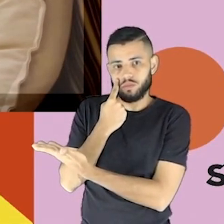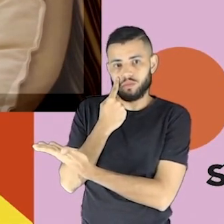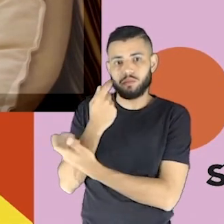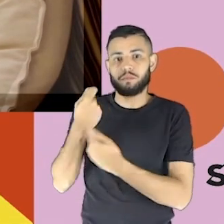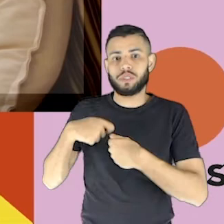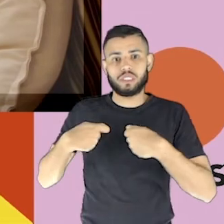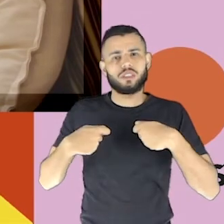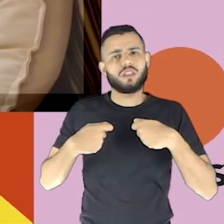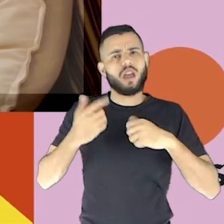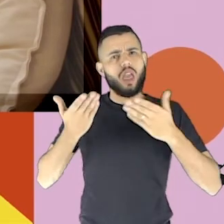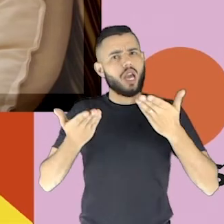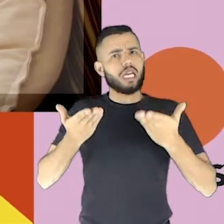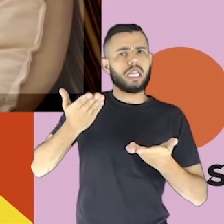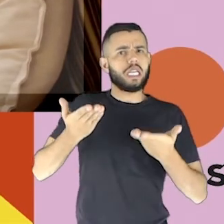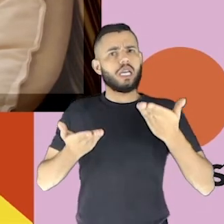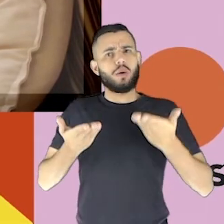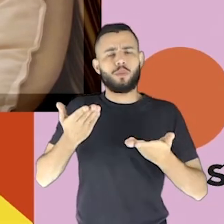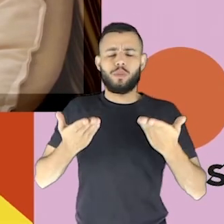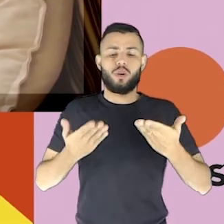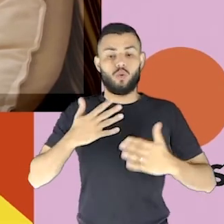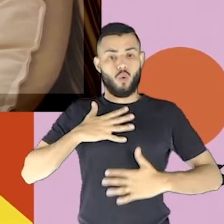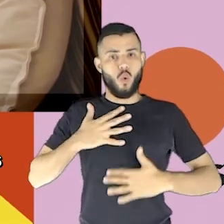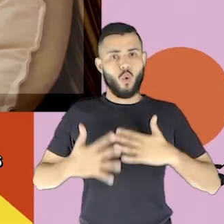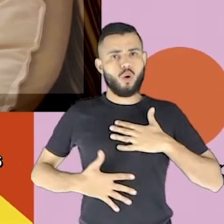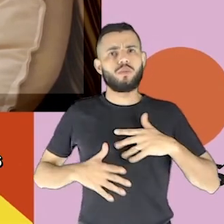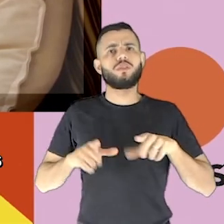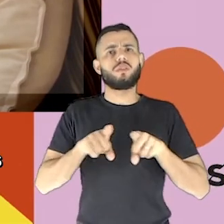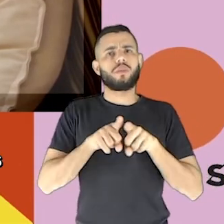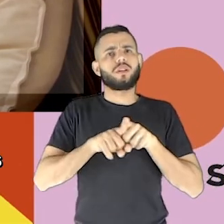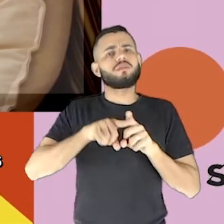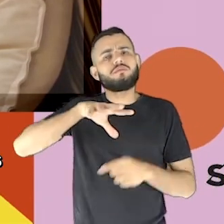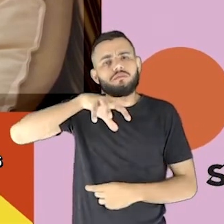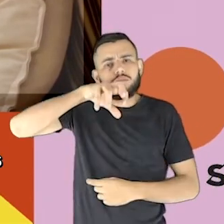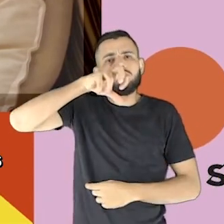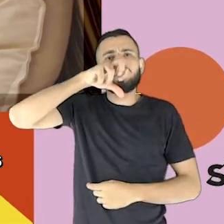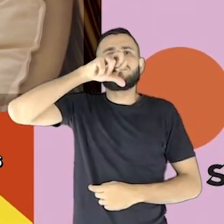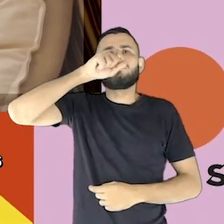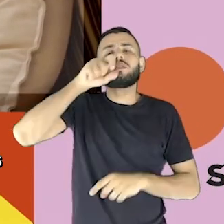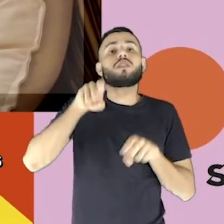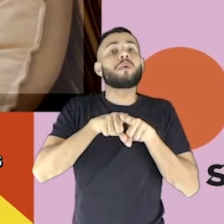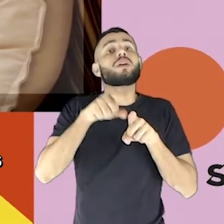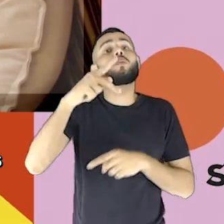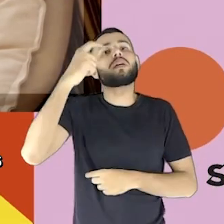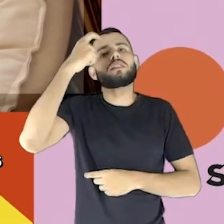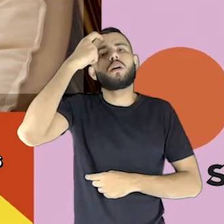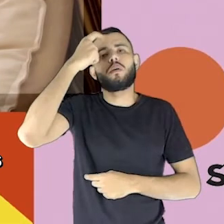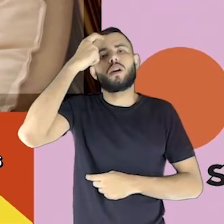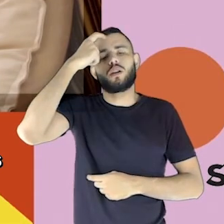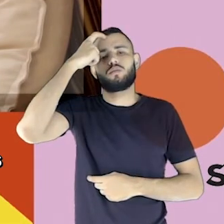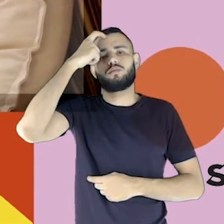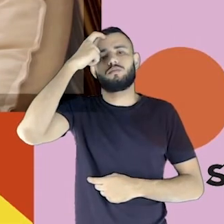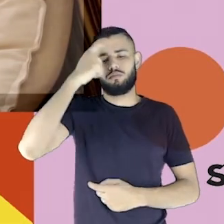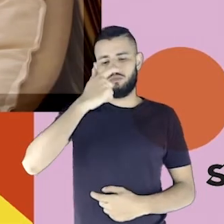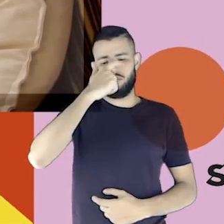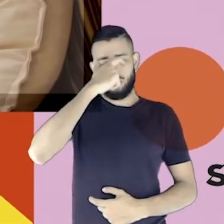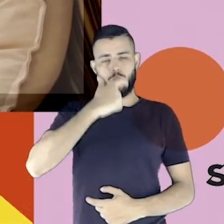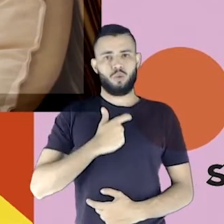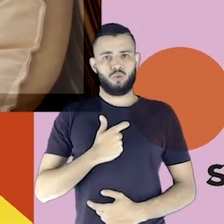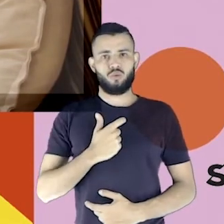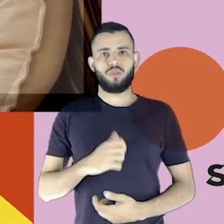Equilibra tanto o corpo quanto a respiração. Equilibra também seus pensamentos dentro da postura.